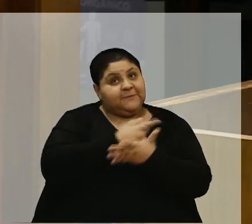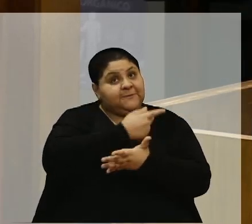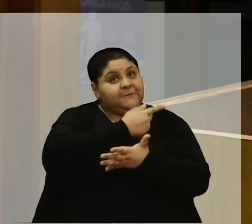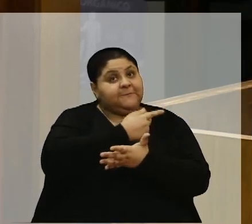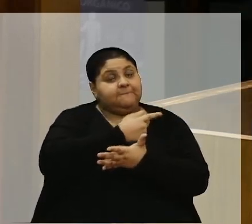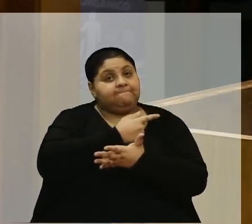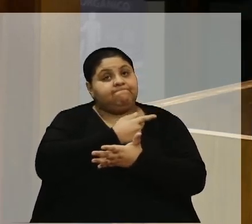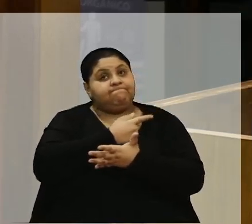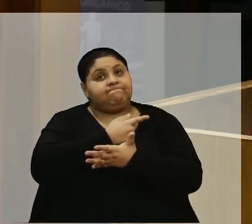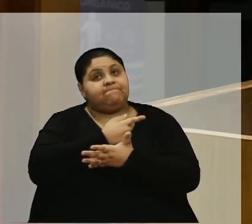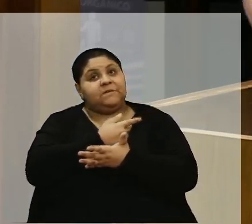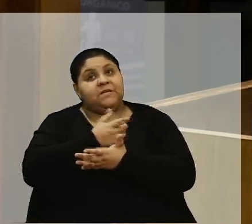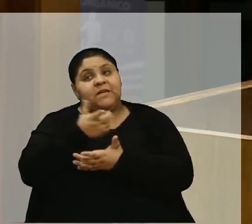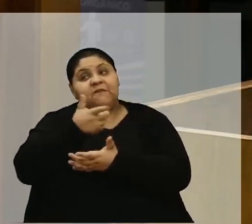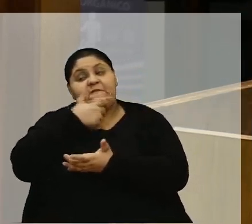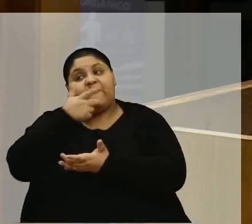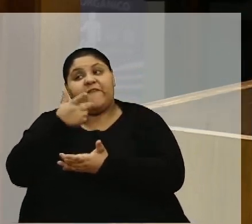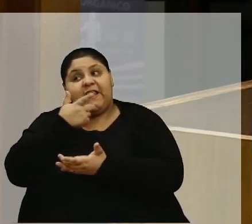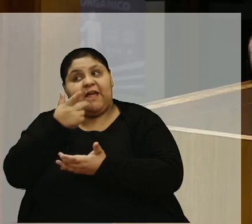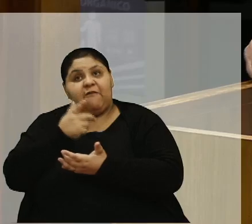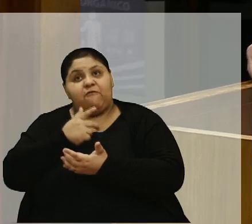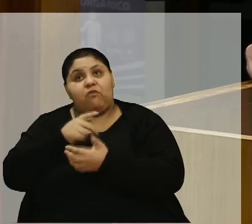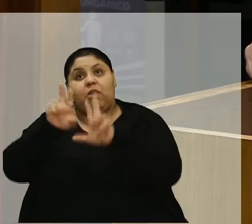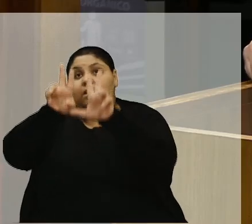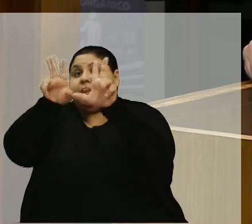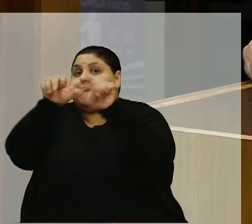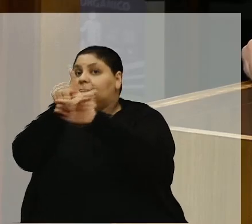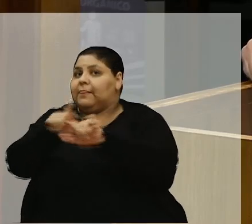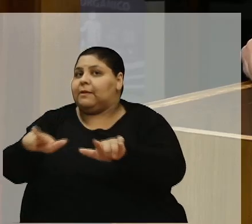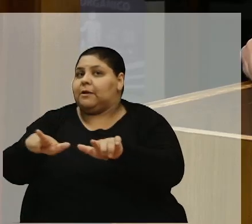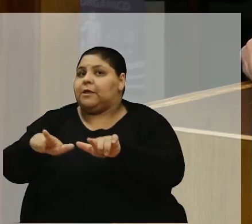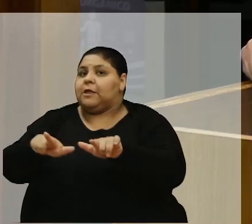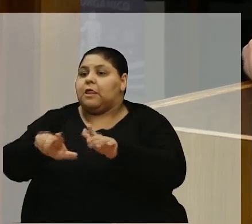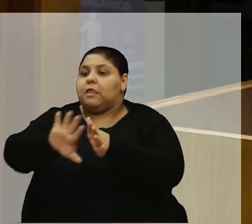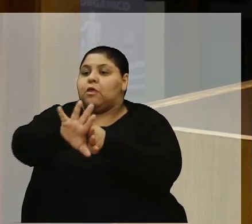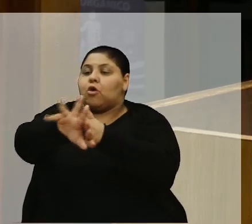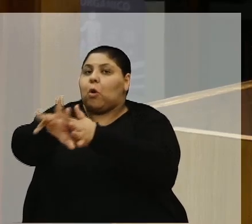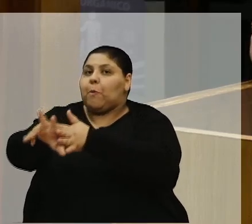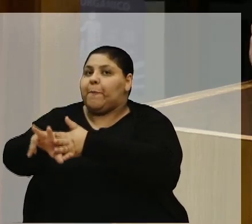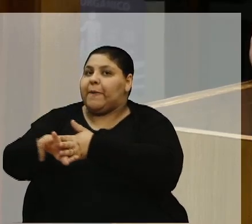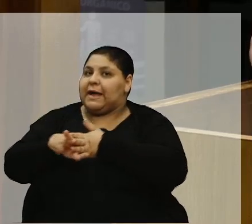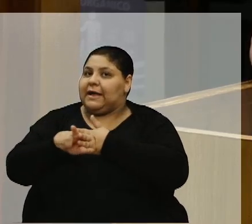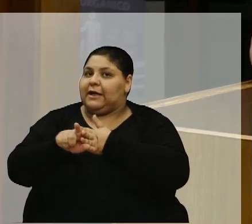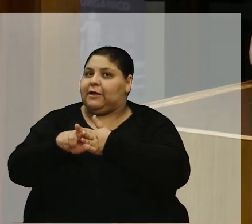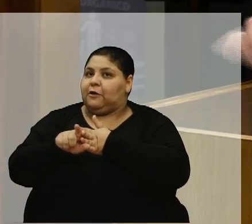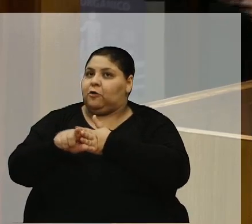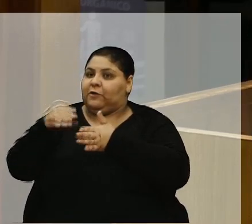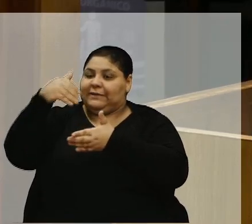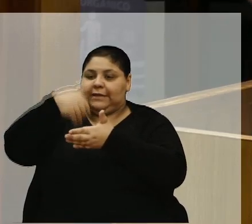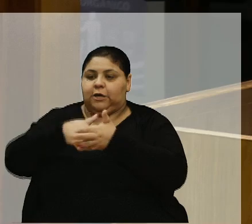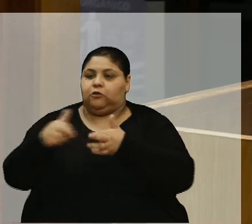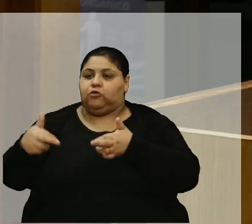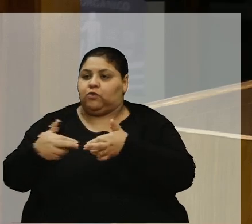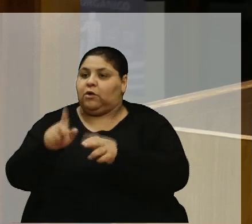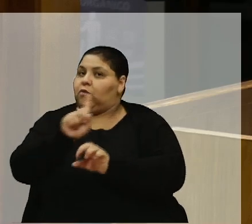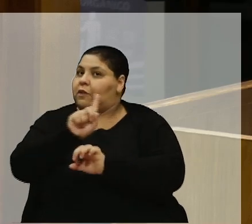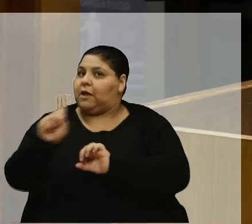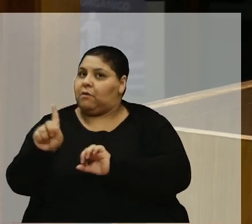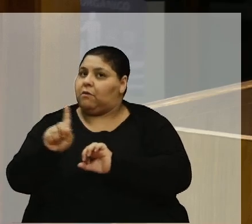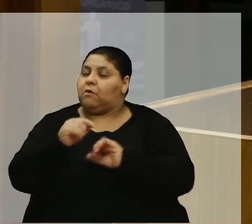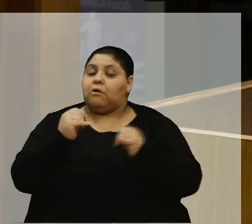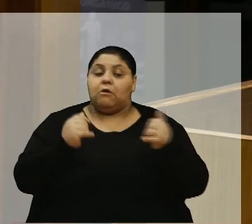de desassorear, iam roubar o material precioso do rio. Não é isso. Então é importante dizer